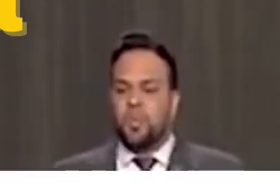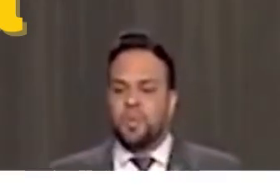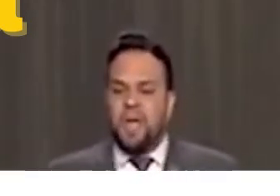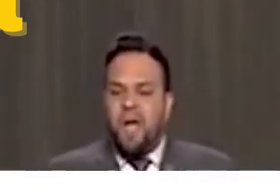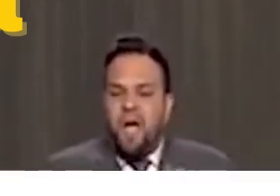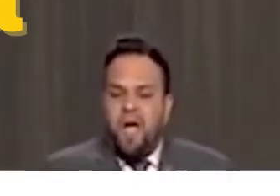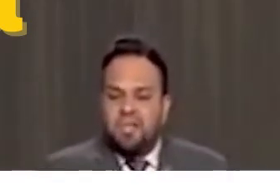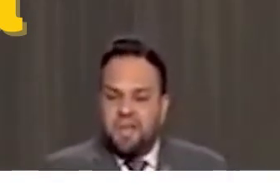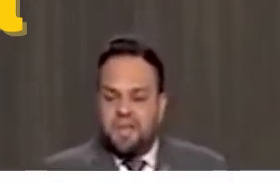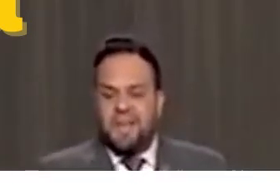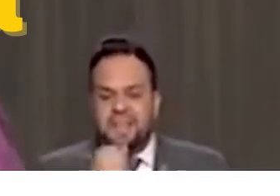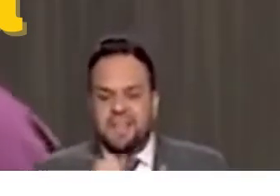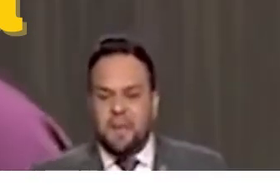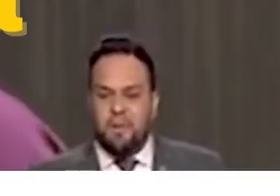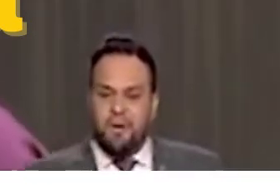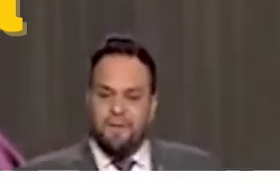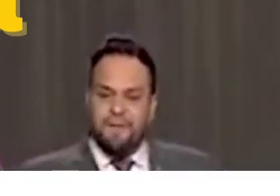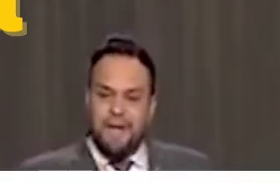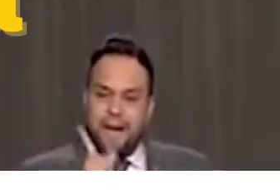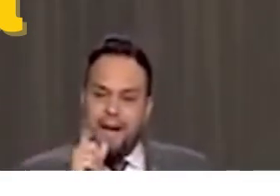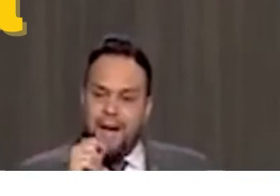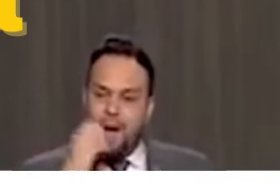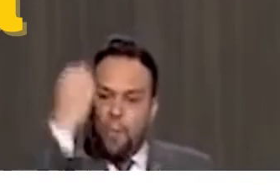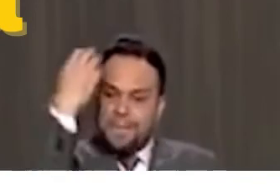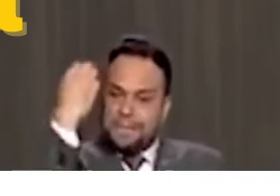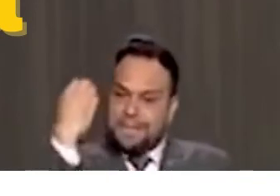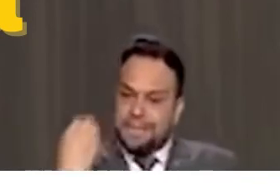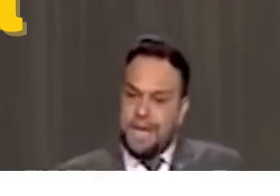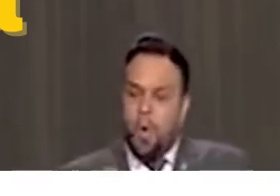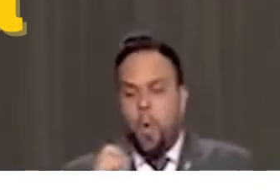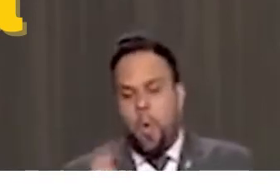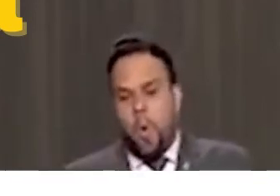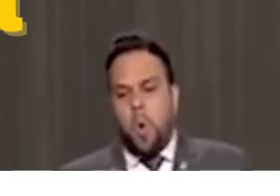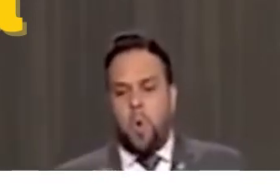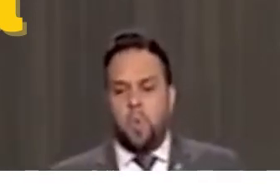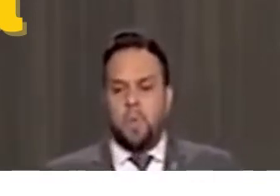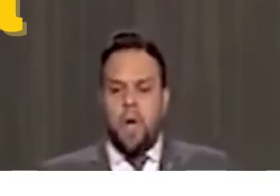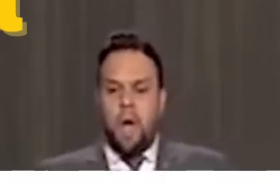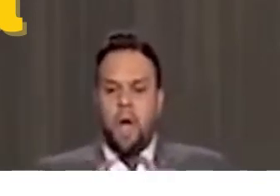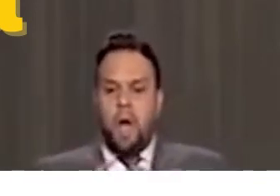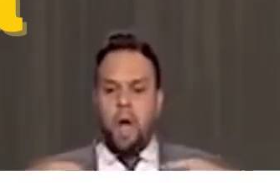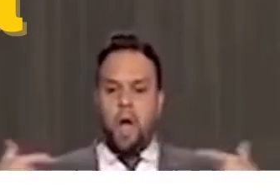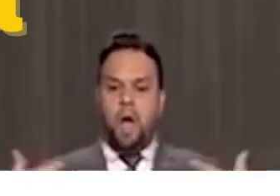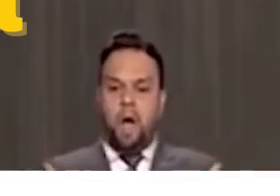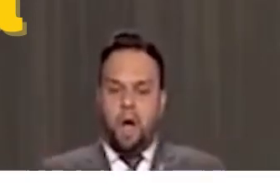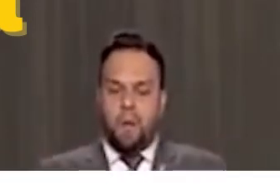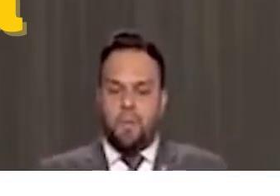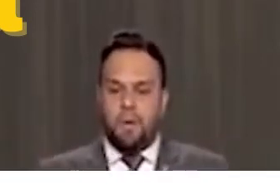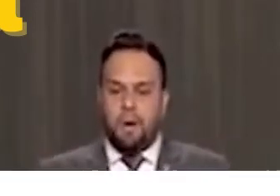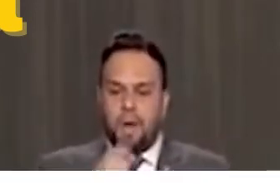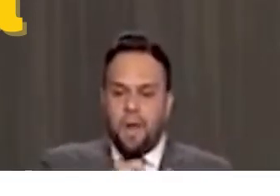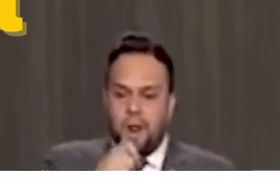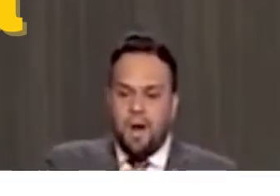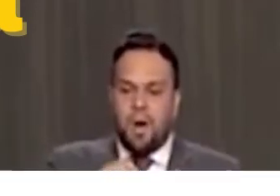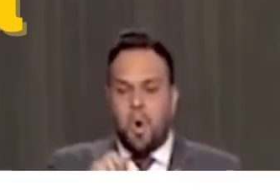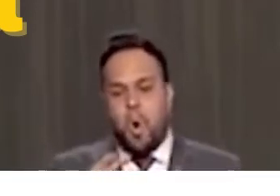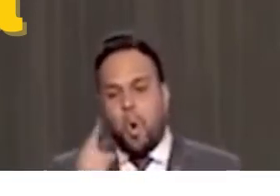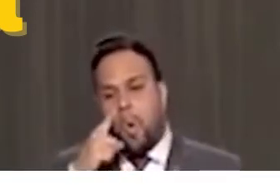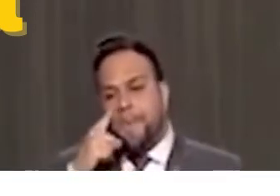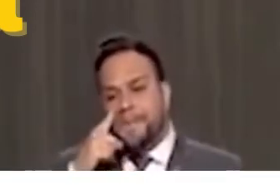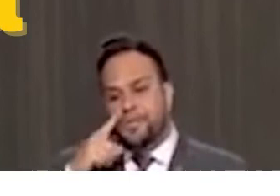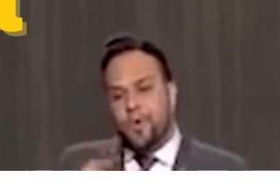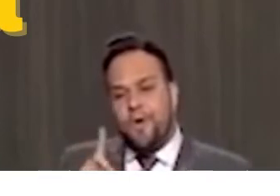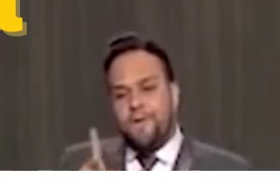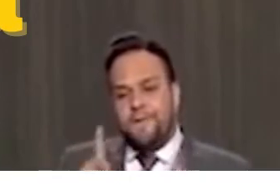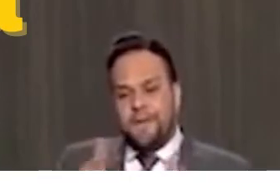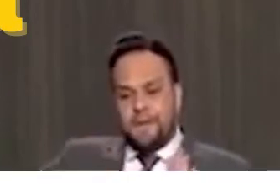que vende água no sinal, vende um sorvete aqui na arquibancada, um biscoito na praia, eles foram obrigados a ficar em